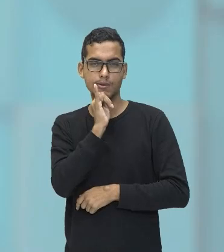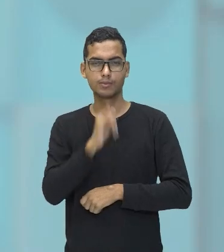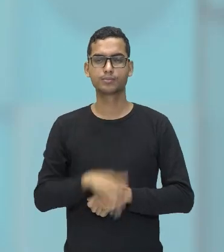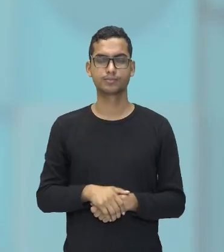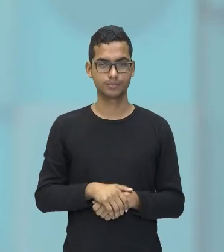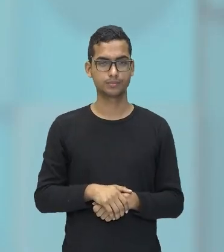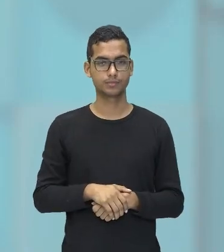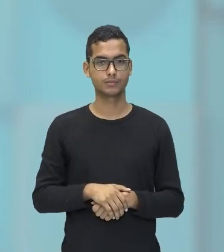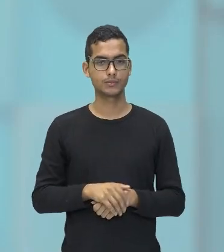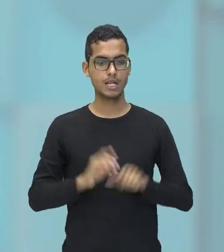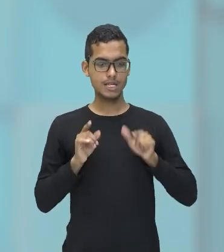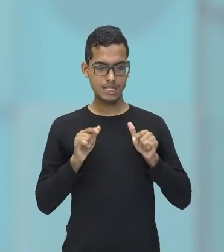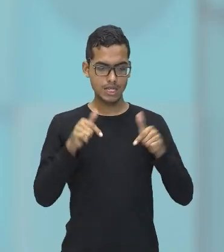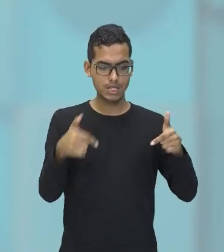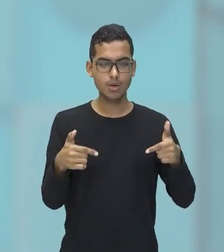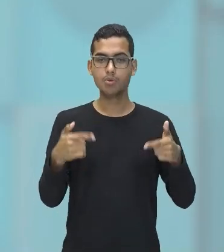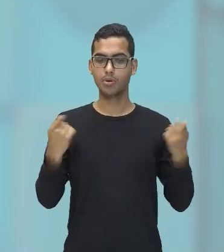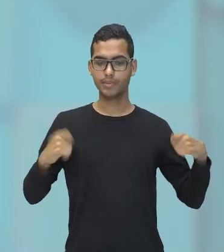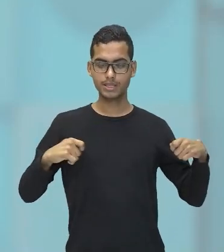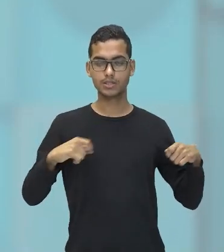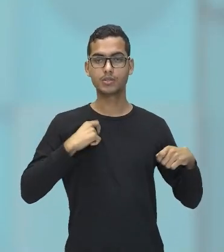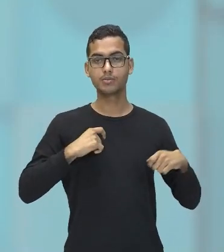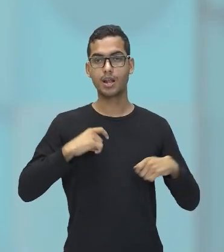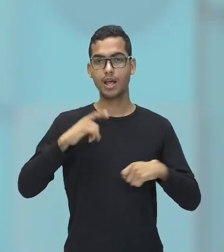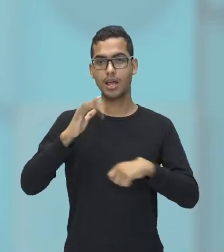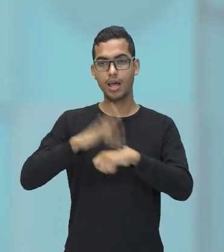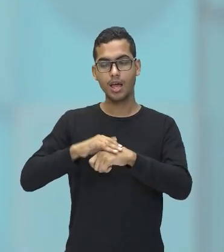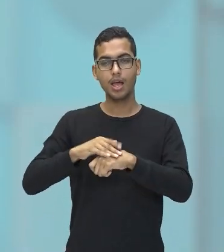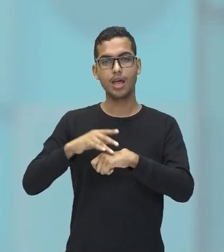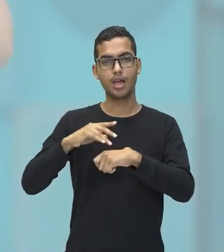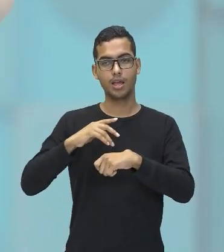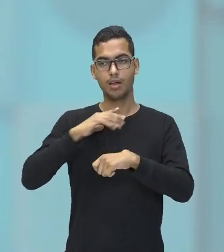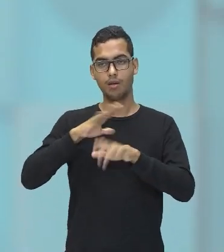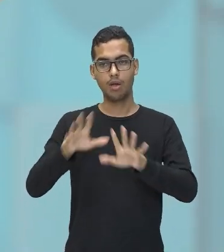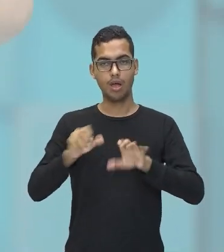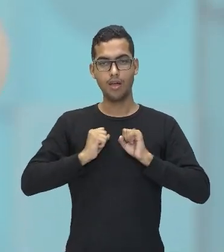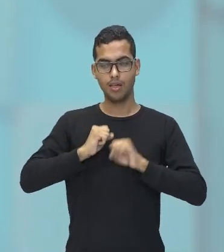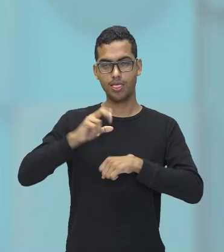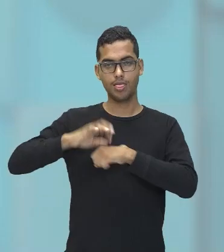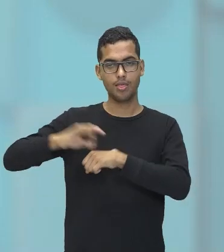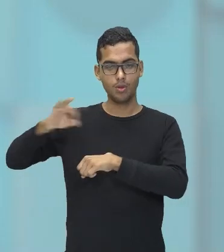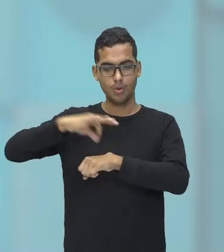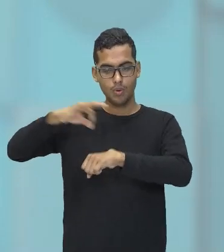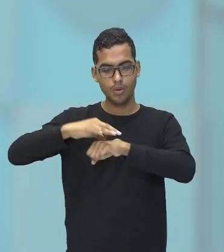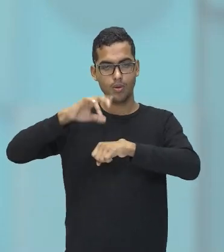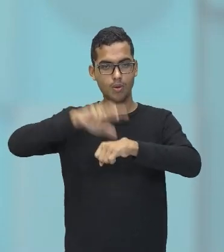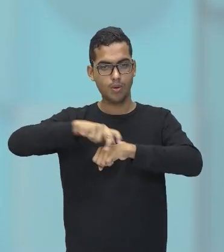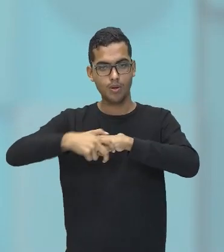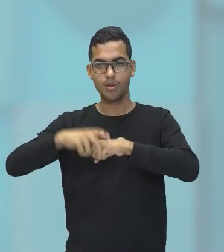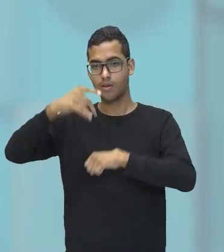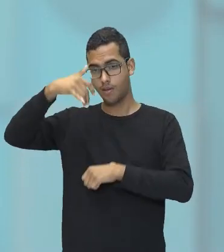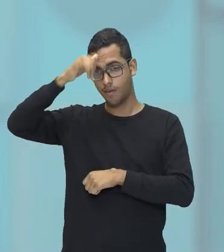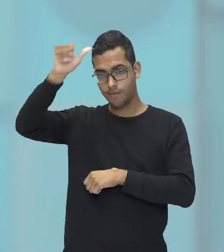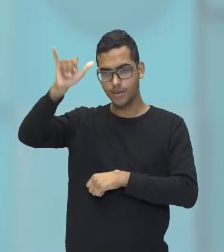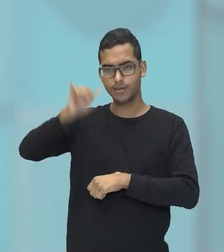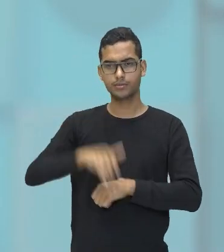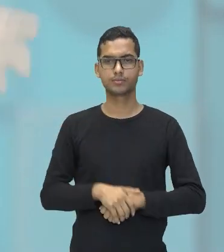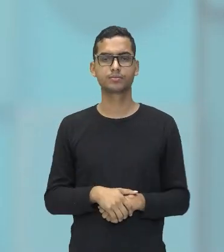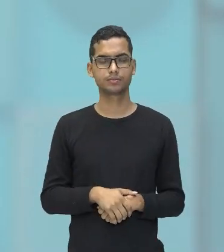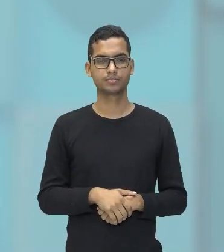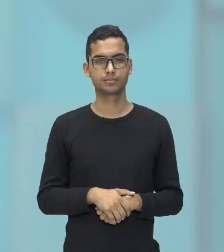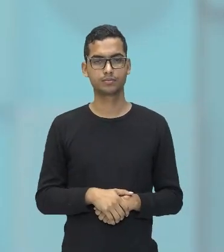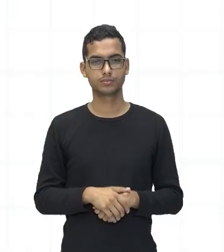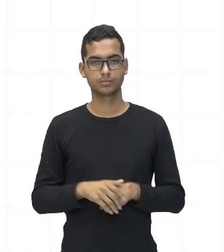que eu tenho que fazer para evitar a dengue, certo? E aí, fechando essa análise, nós podemos dizer o